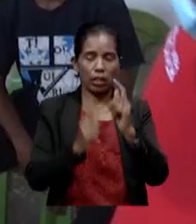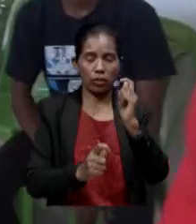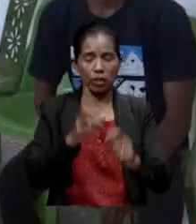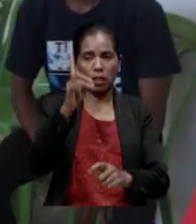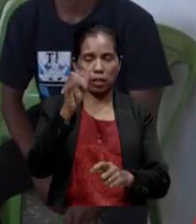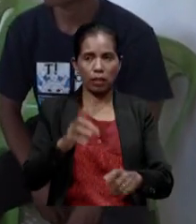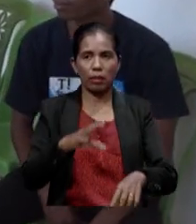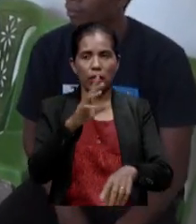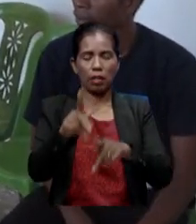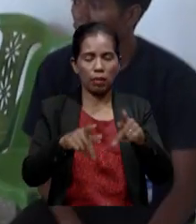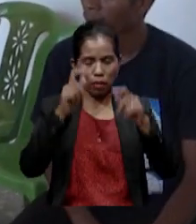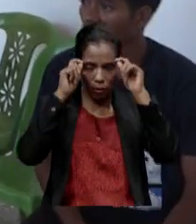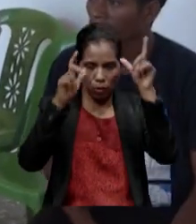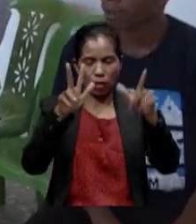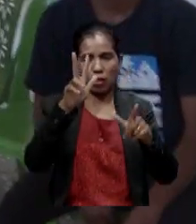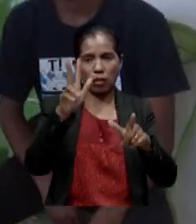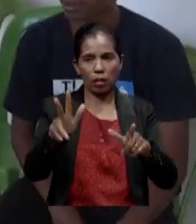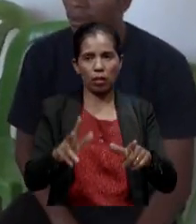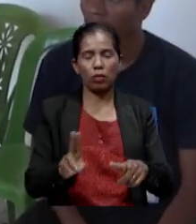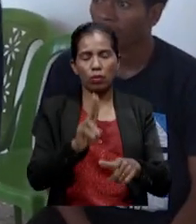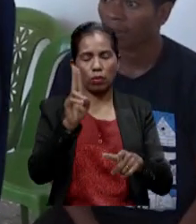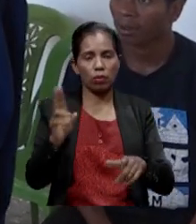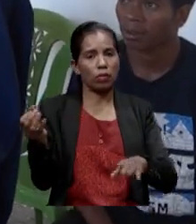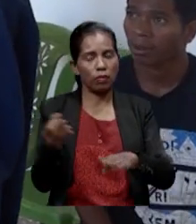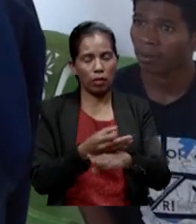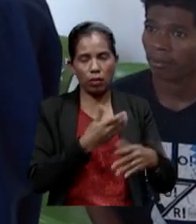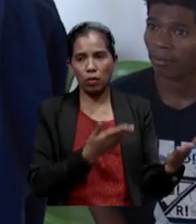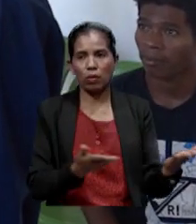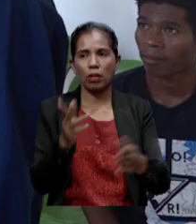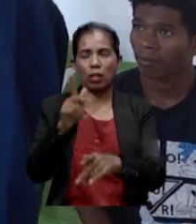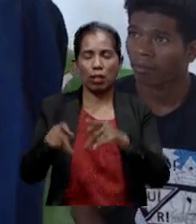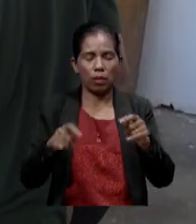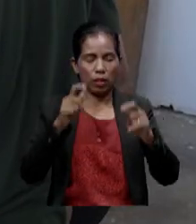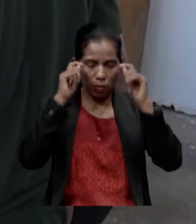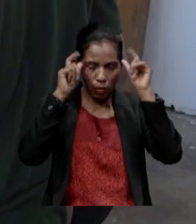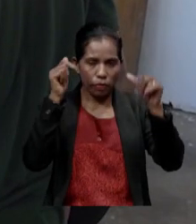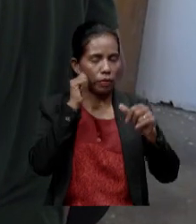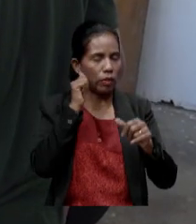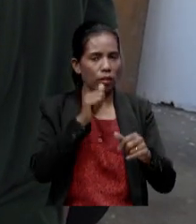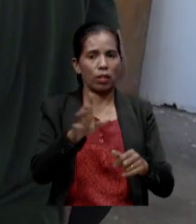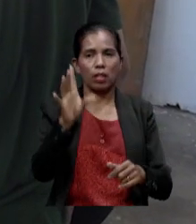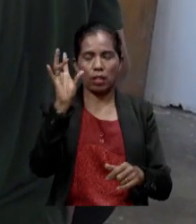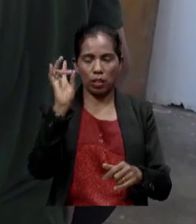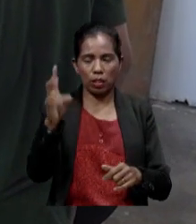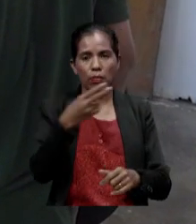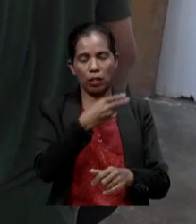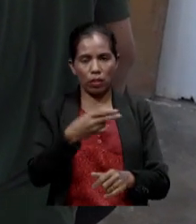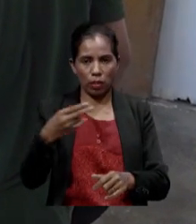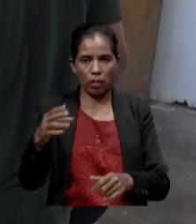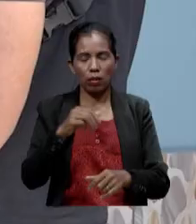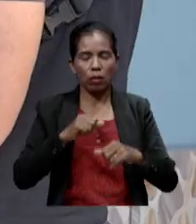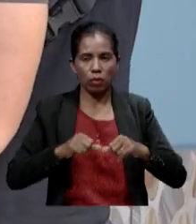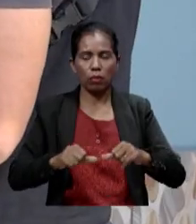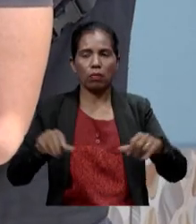cidadão Timor-Leste em Tolu, nebe trata documento onde haruka cidadão Timor-Leste feito na Hituba Agência Indonésia, onde continua